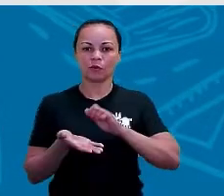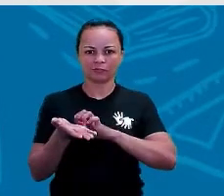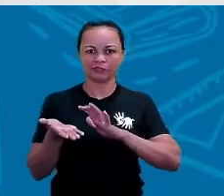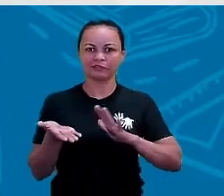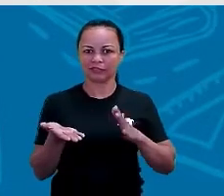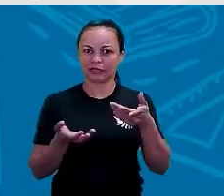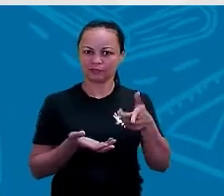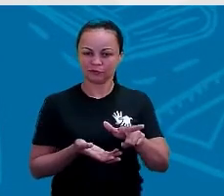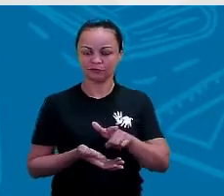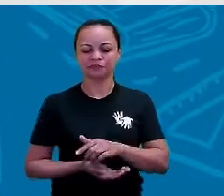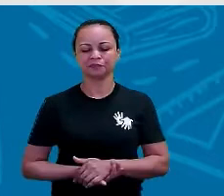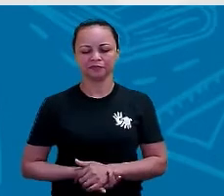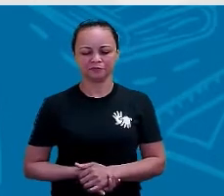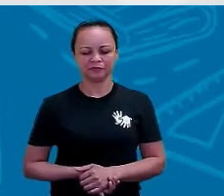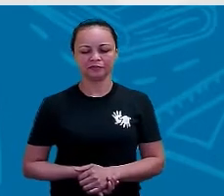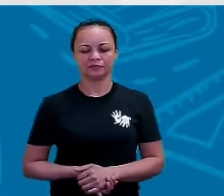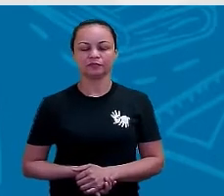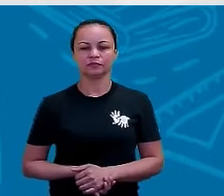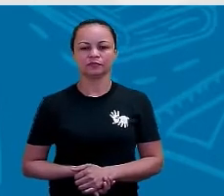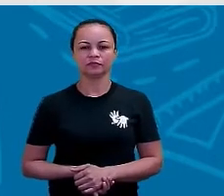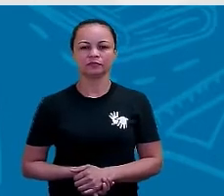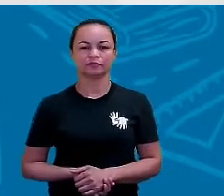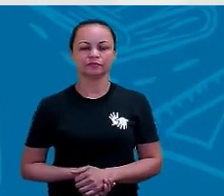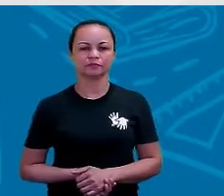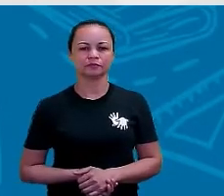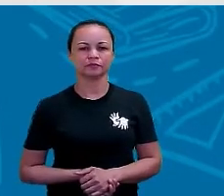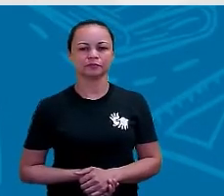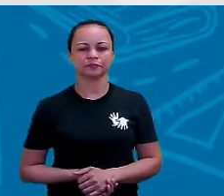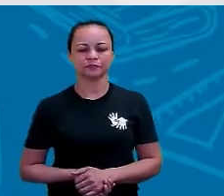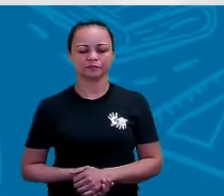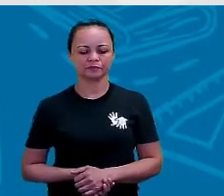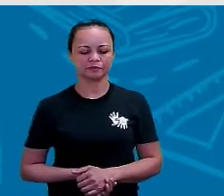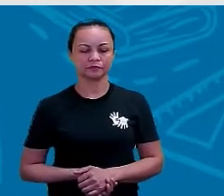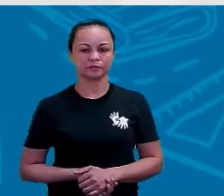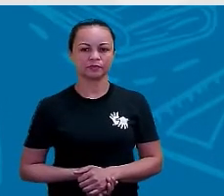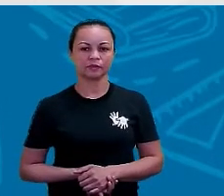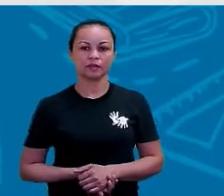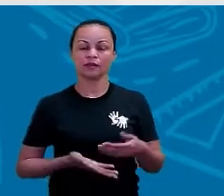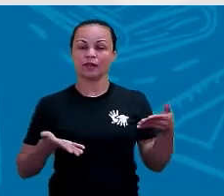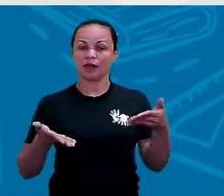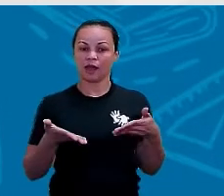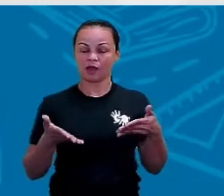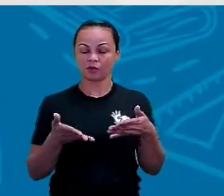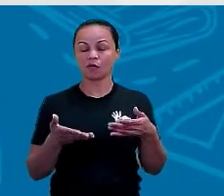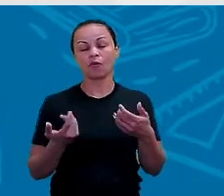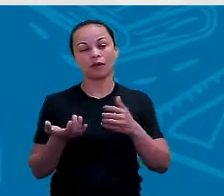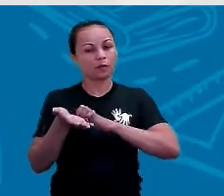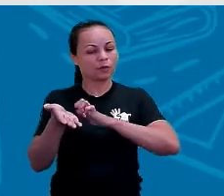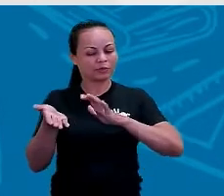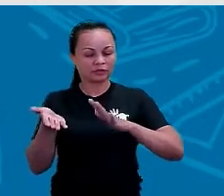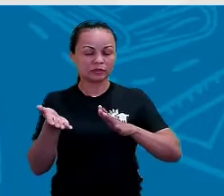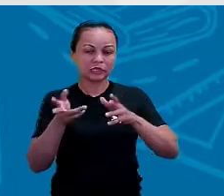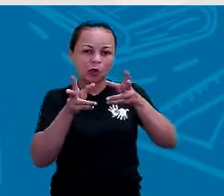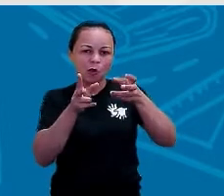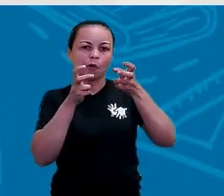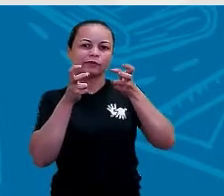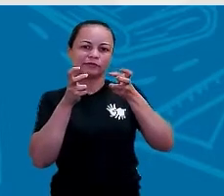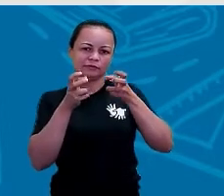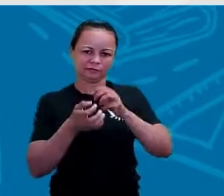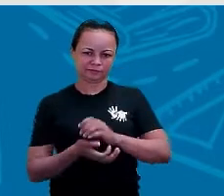exercício? Agora é um exercício de